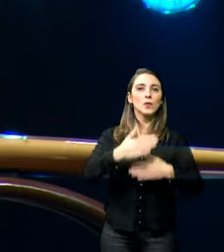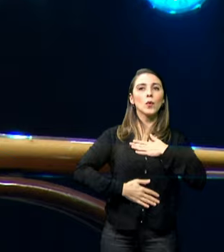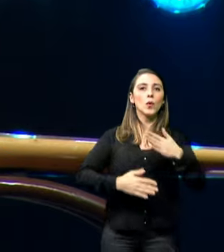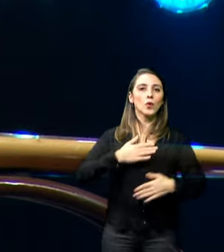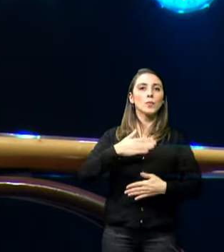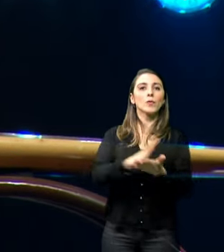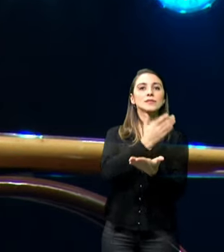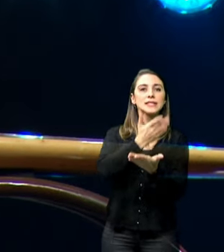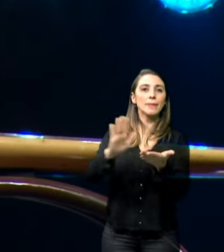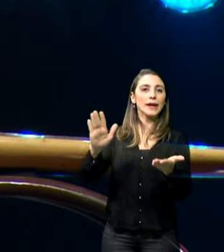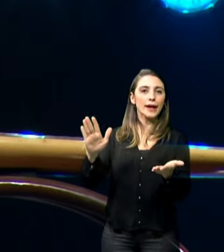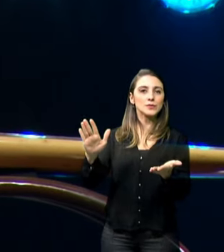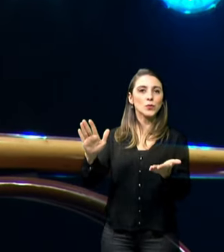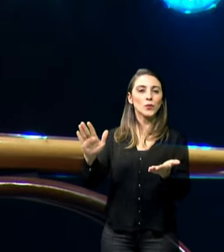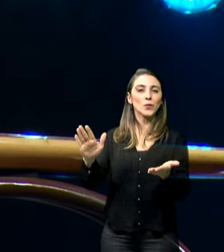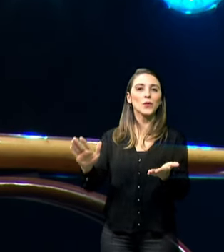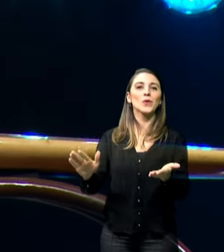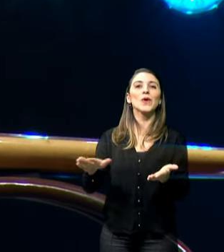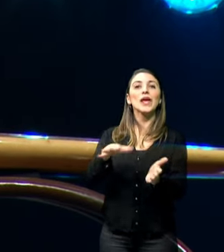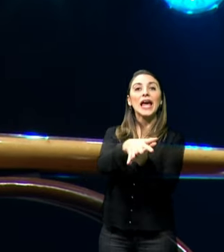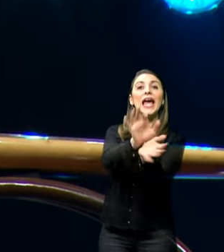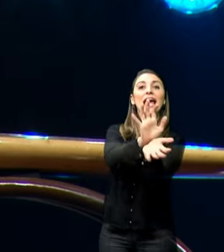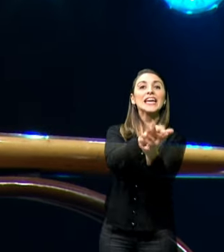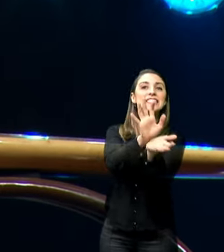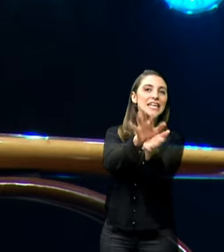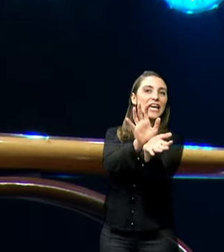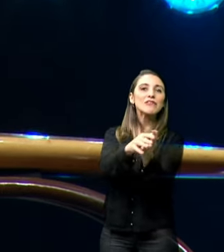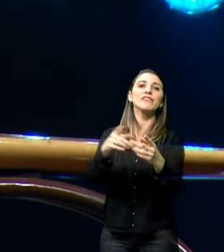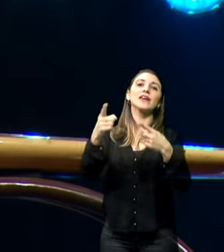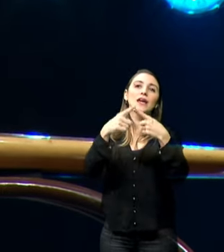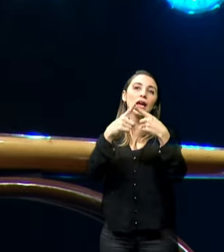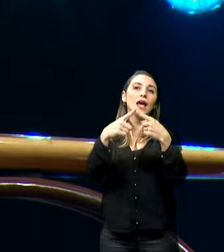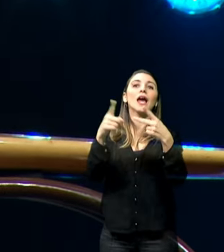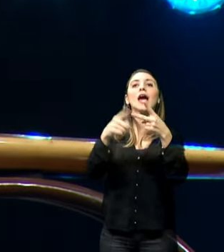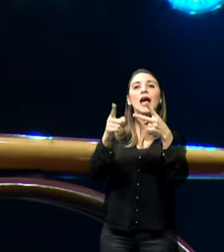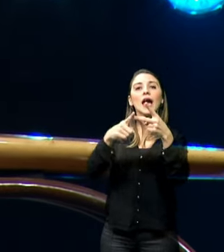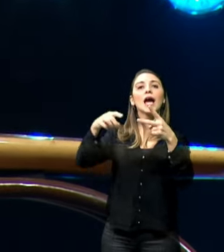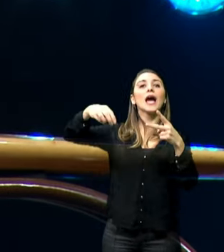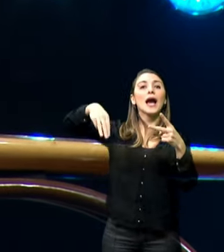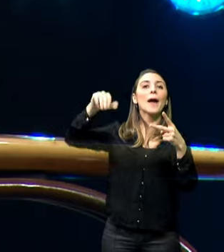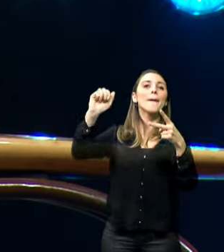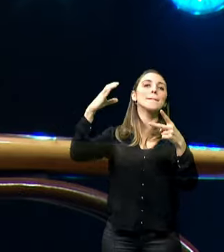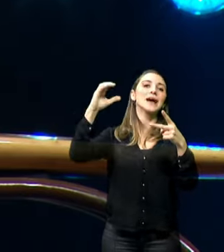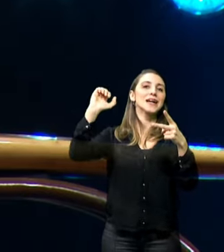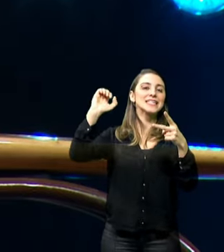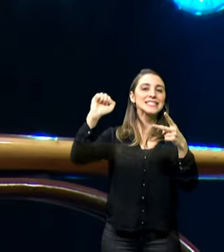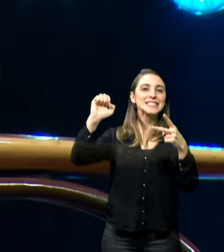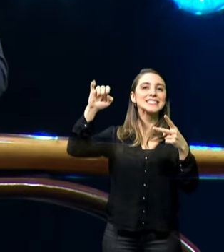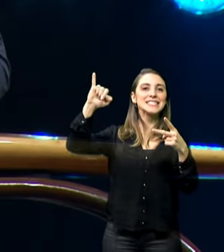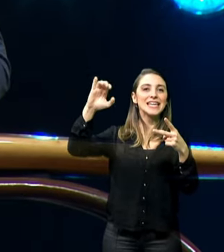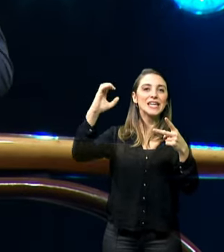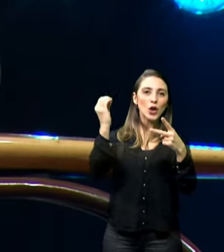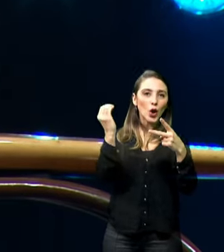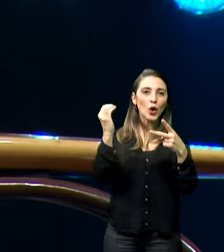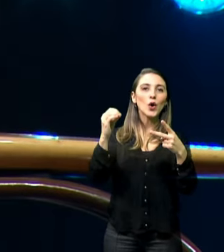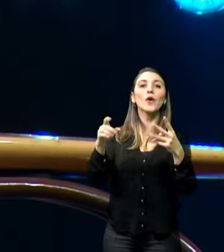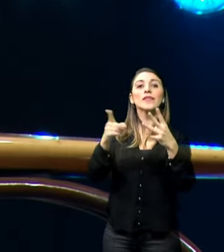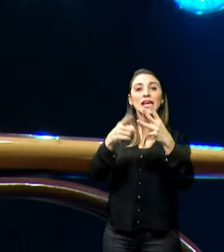Maceió, os dedão do pé estão passeando em Curitiba. Não.